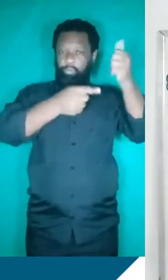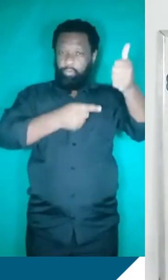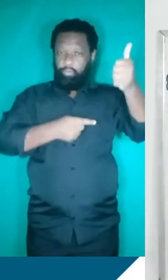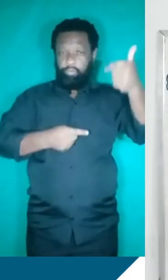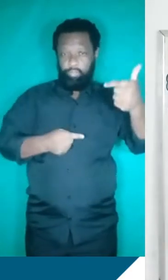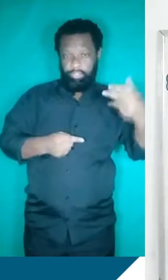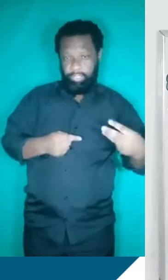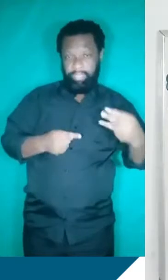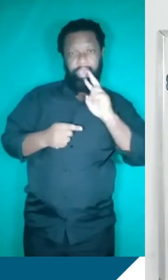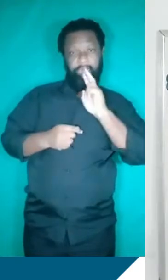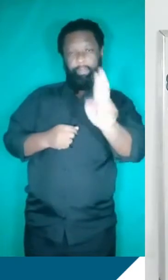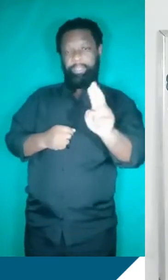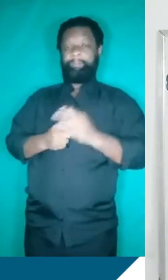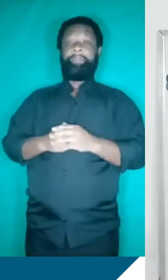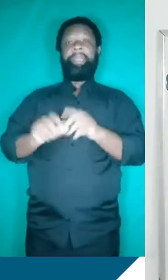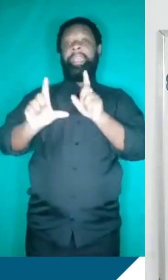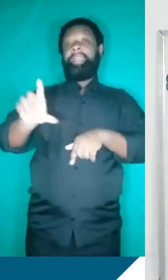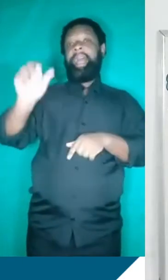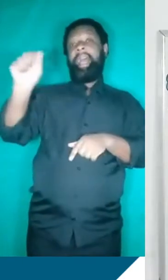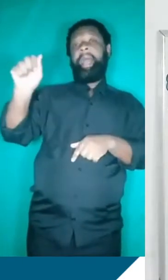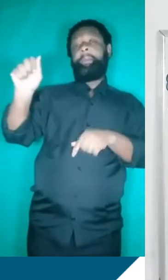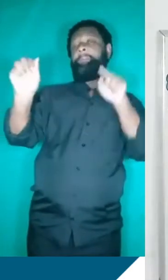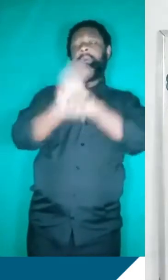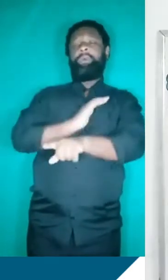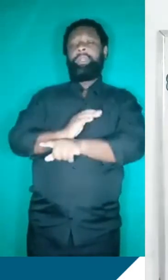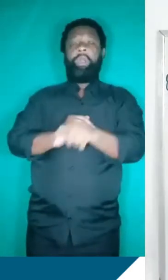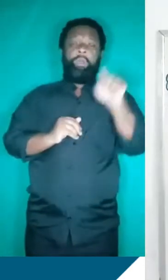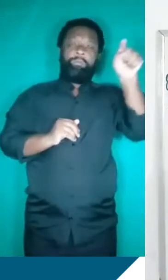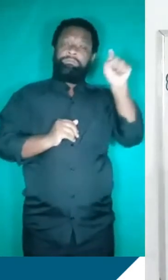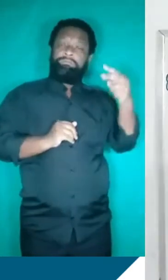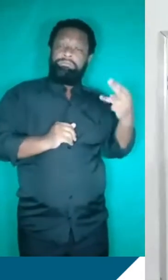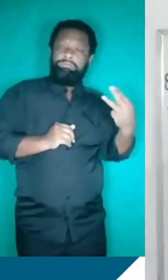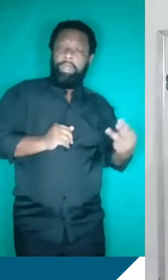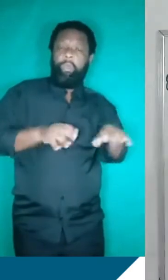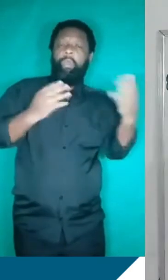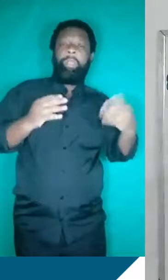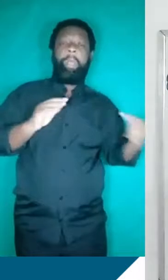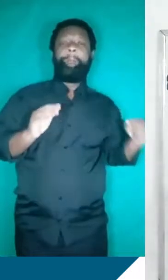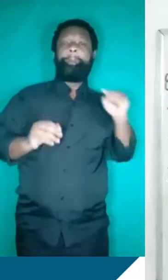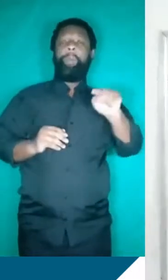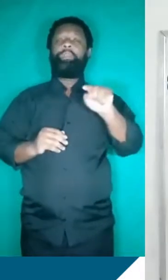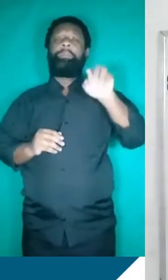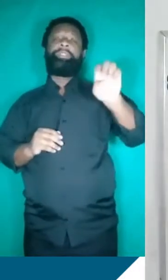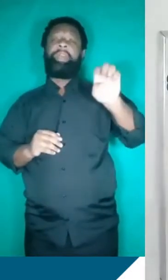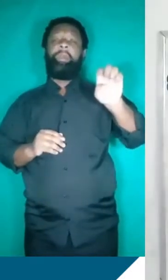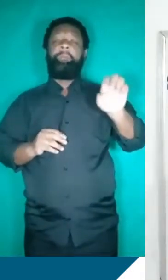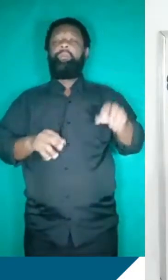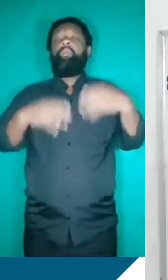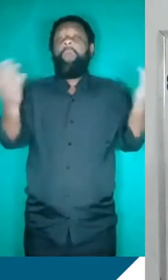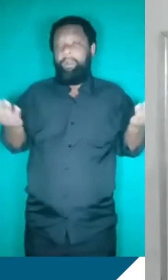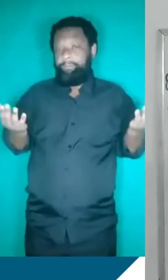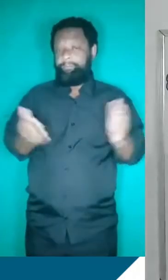e 3, responda. A letra A pergunta qual o composto que possui maior ponto de ebulição e justifique sua resposta.